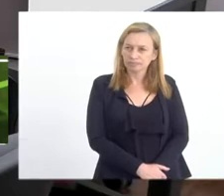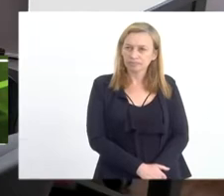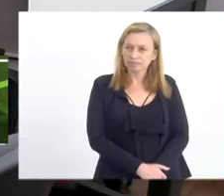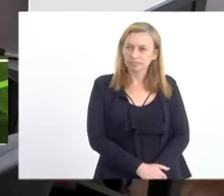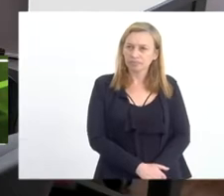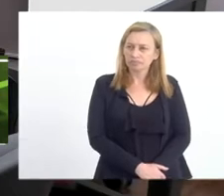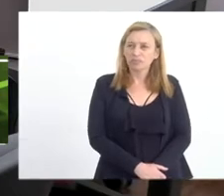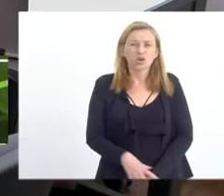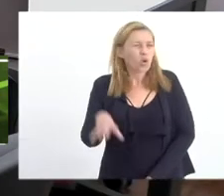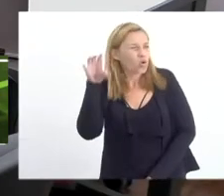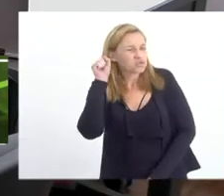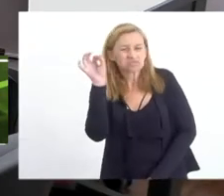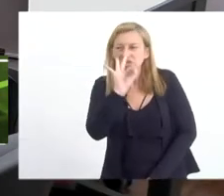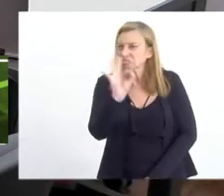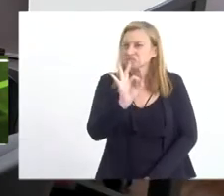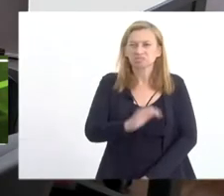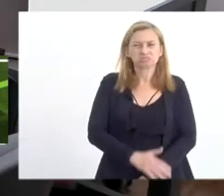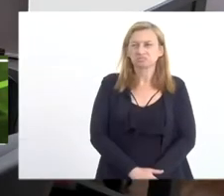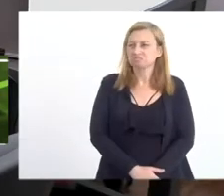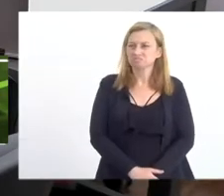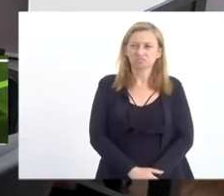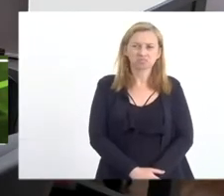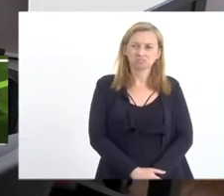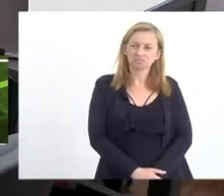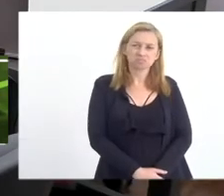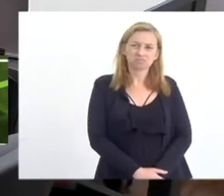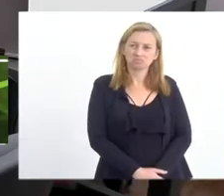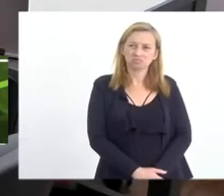Não estamos ouvindo. Só um minuto.